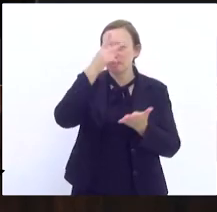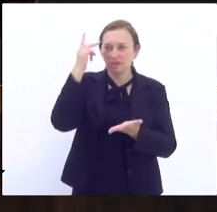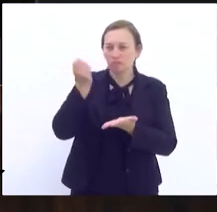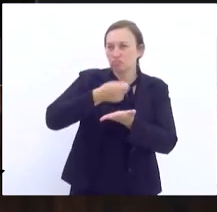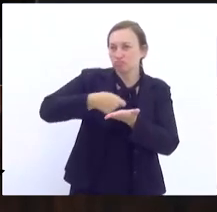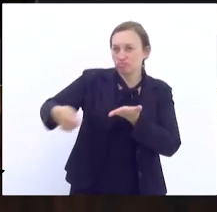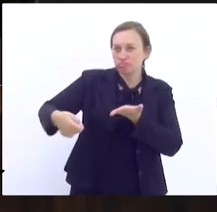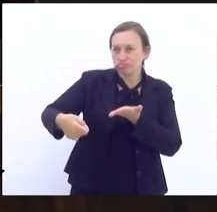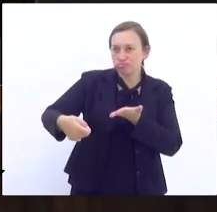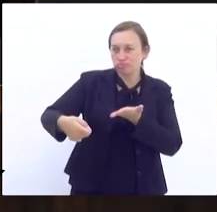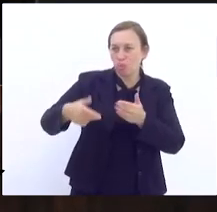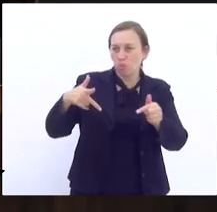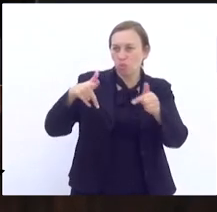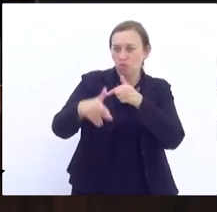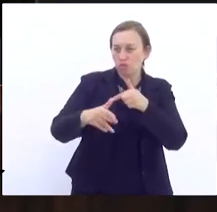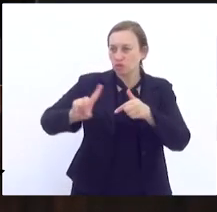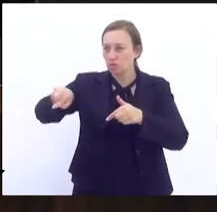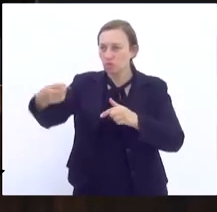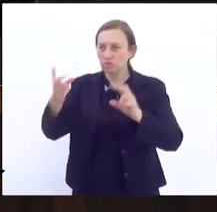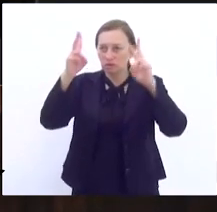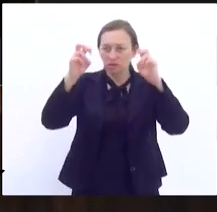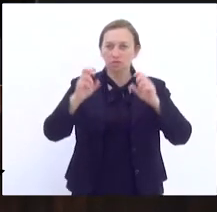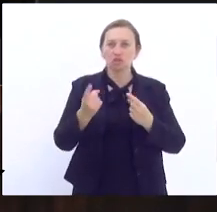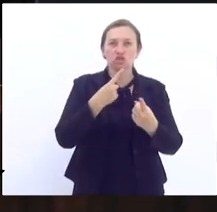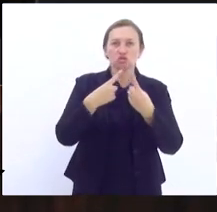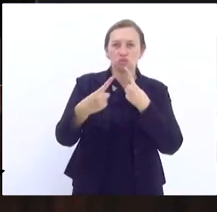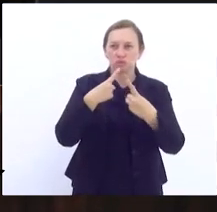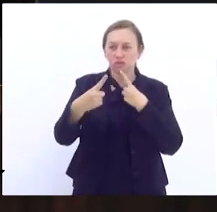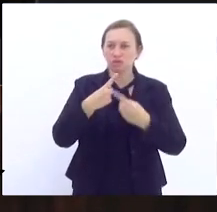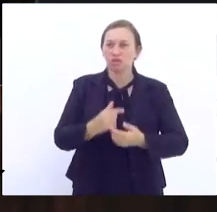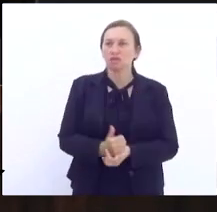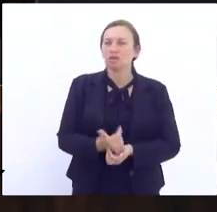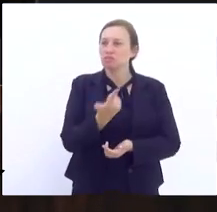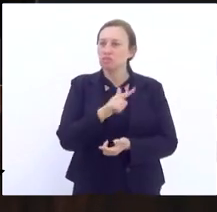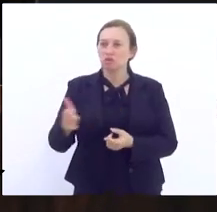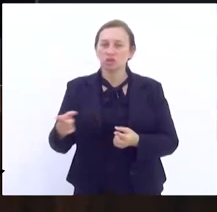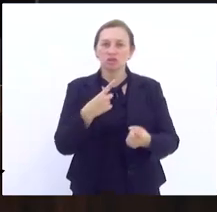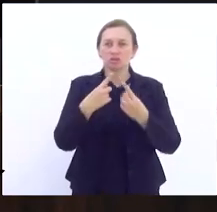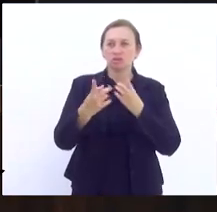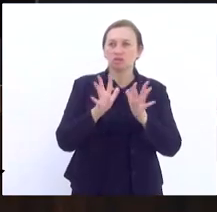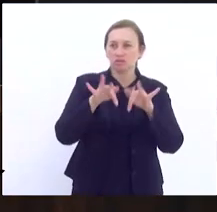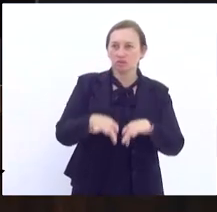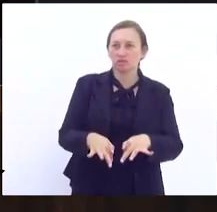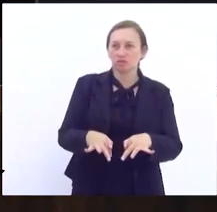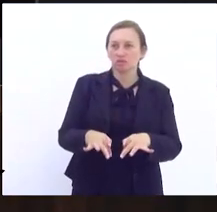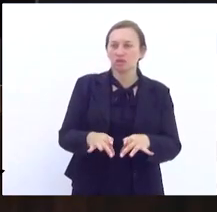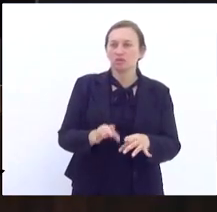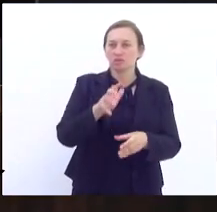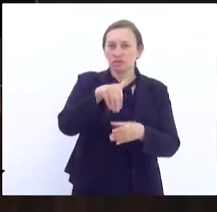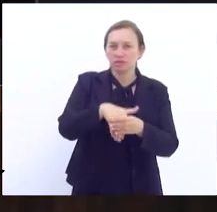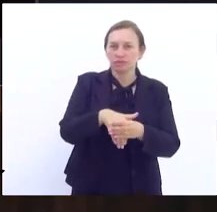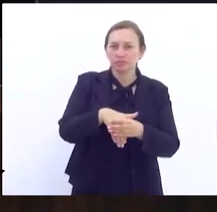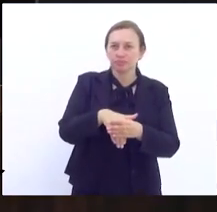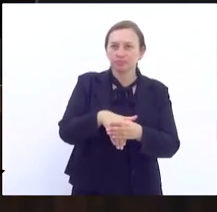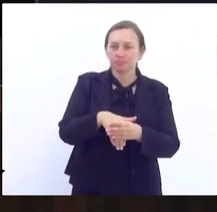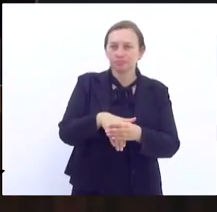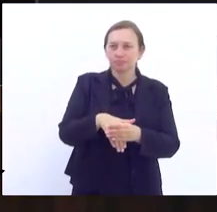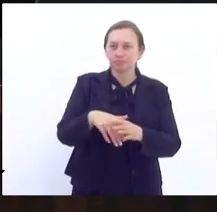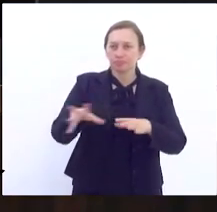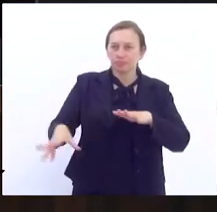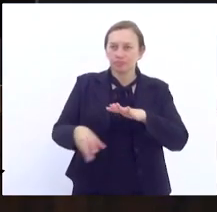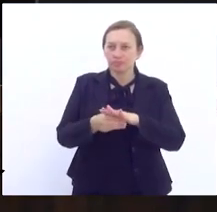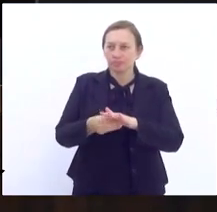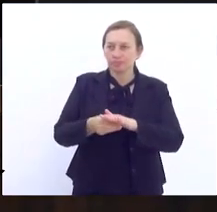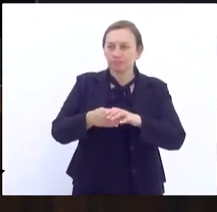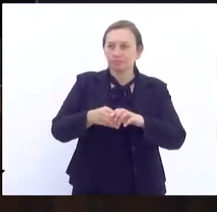tiveram serviço interrompido e da outras providências em discussão não havendo que Queira discutir encerrada discussão em votação a emenda de